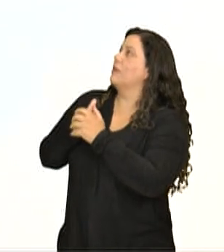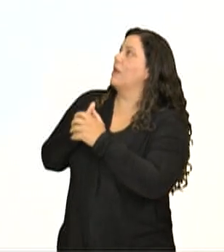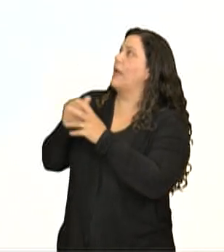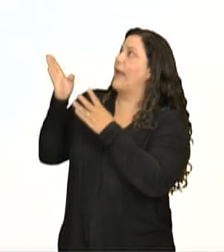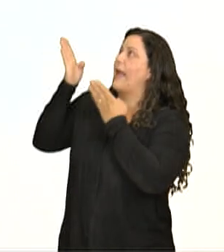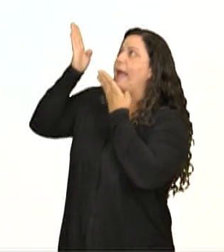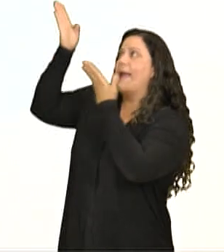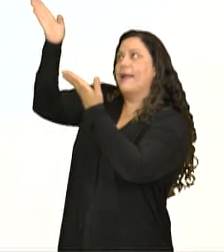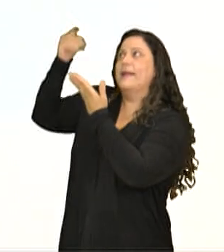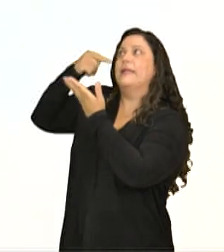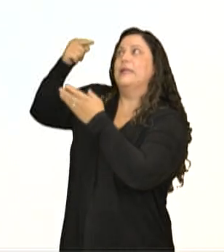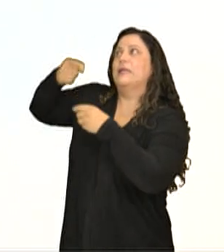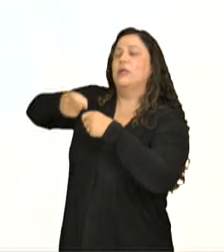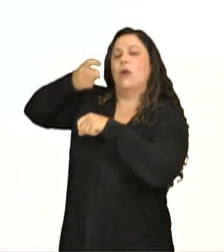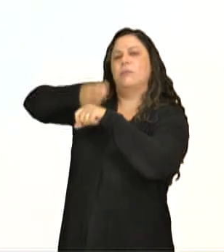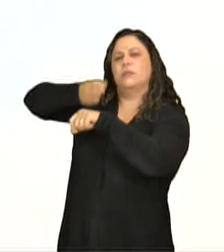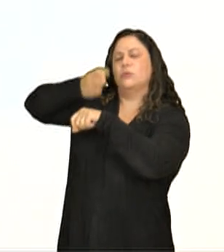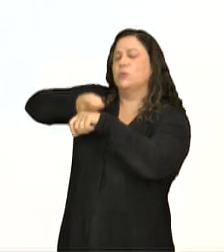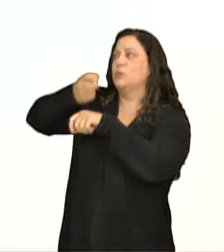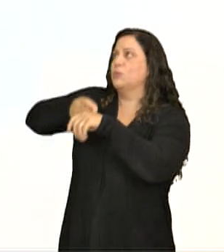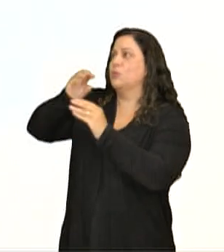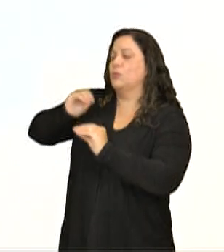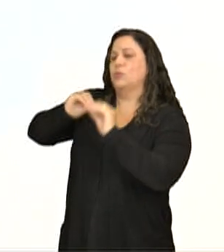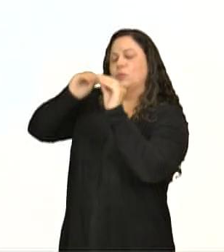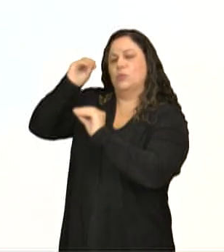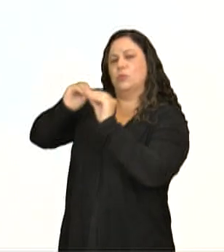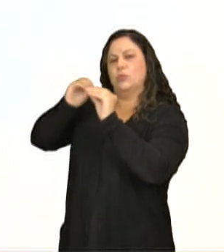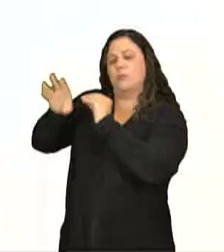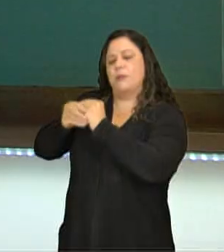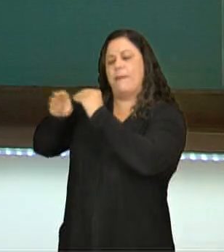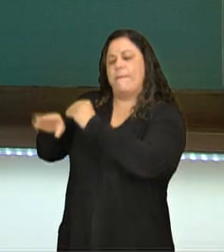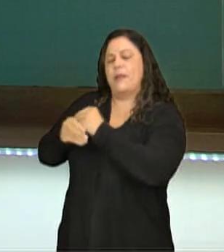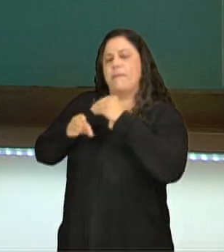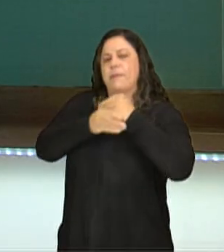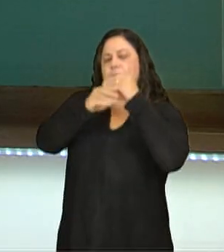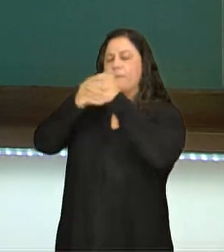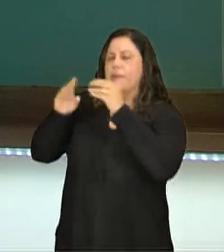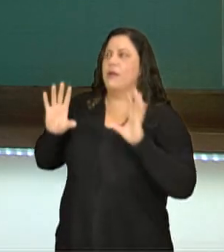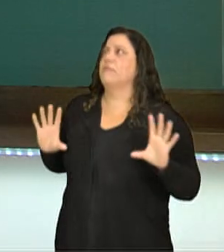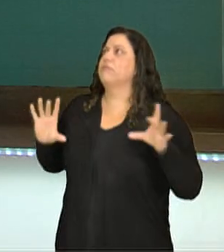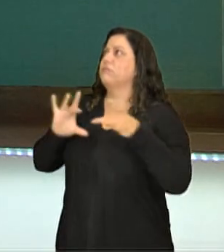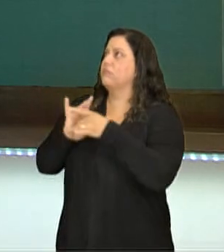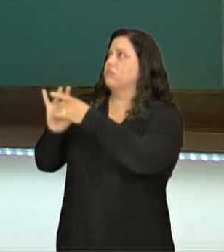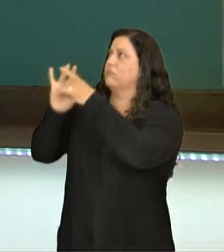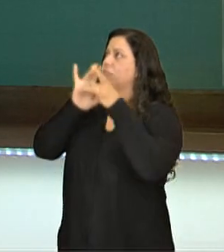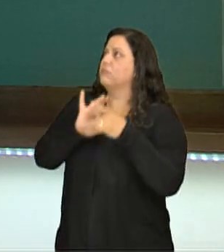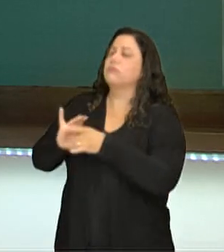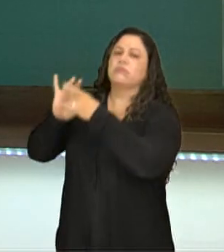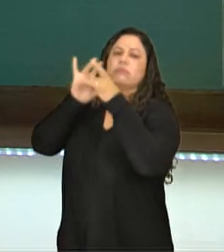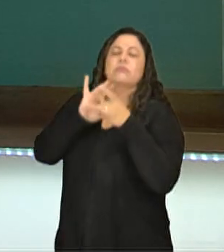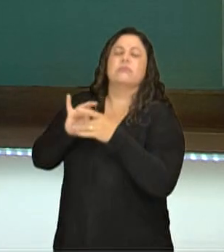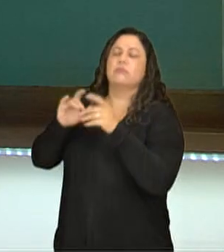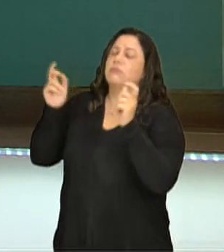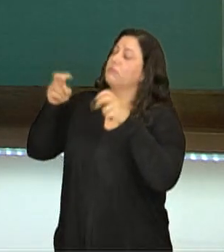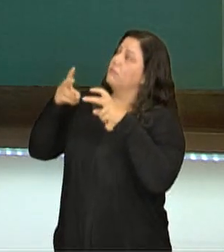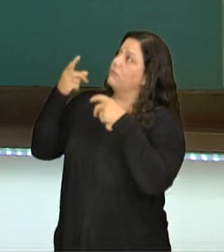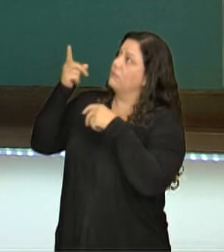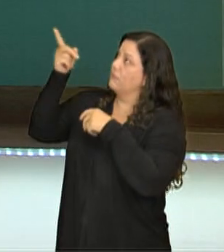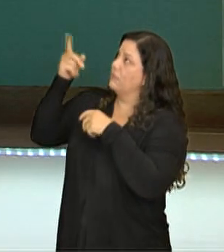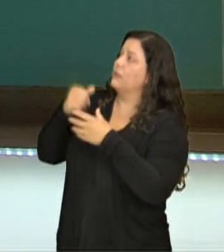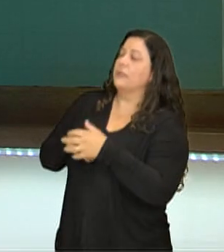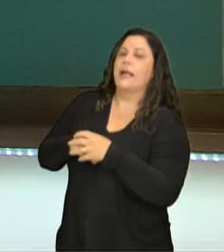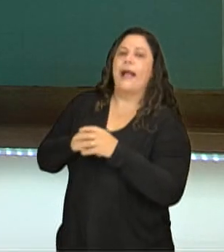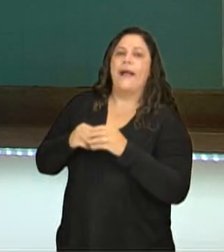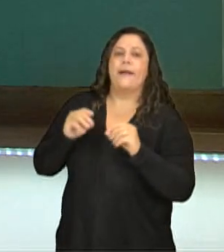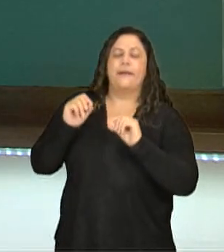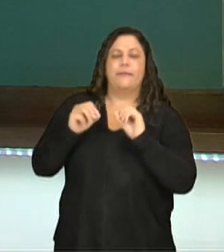ser englobadas aqui e vão formar os endossomos. Ou seja, ela vai englobar, vai ter uma conformação ali da membrana e ela